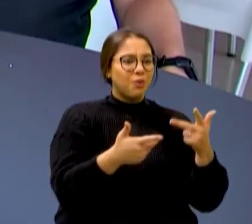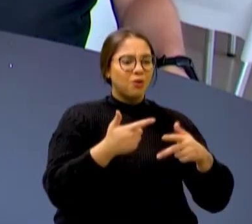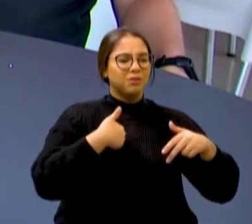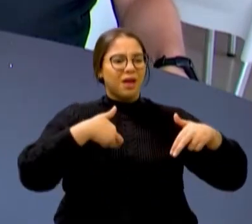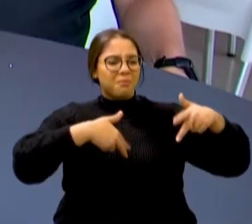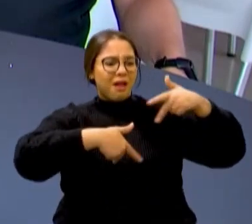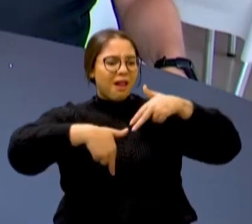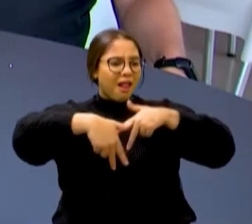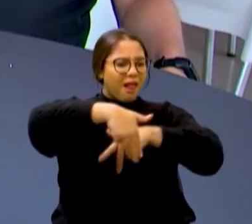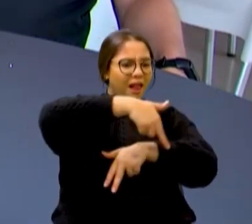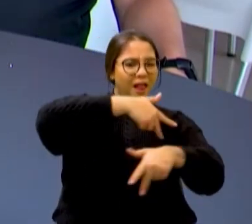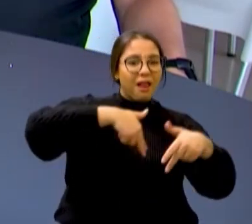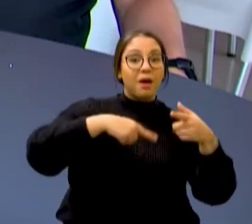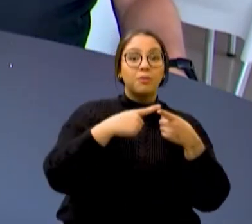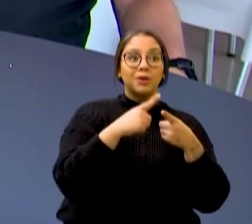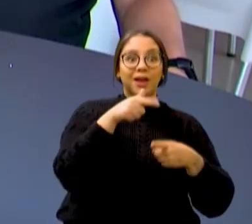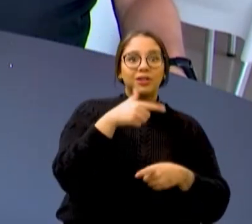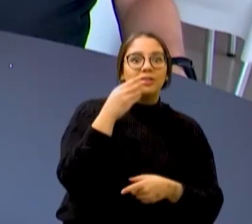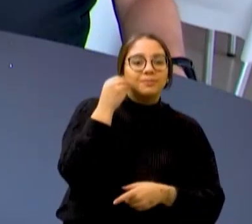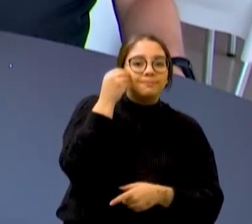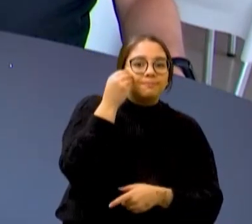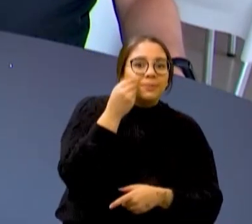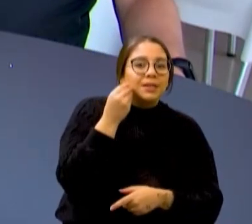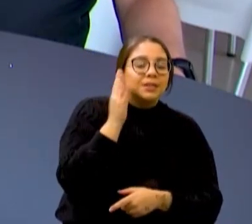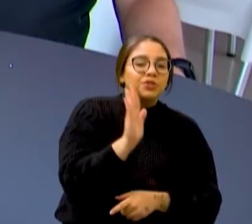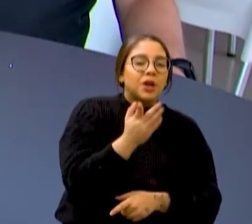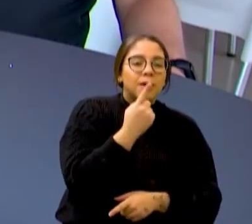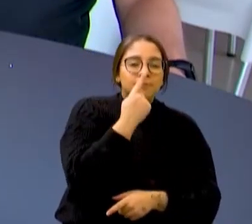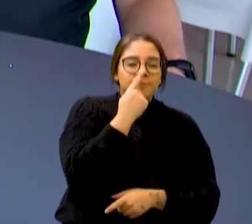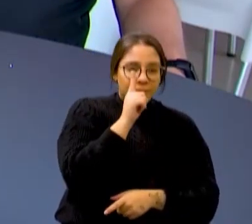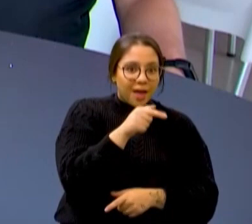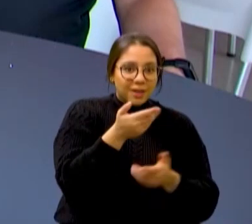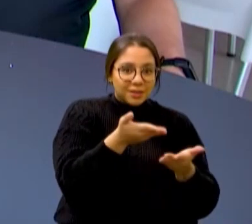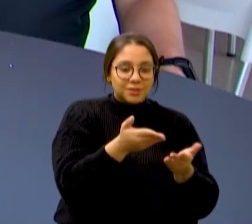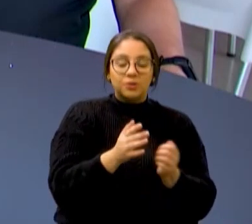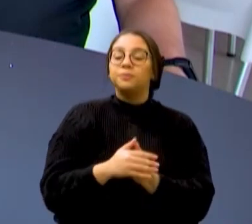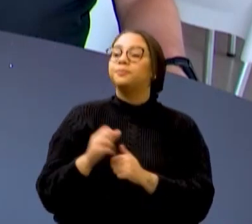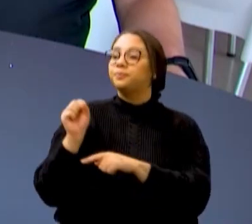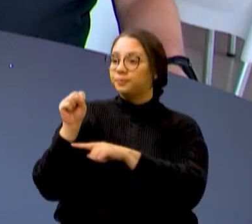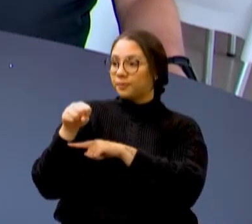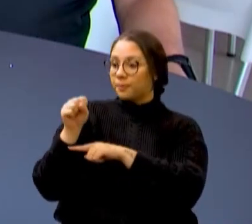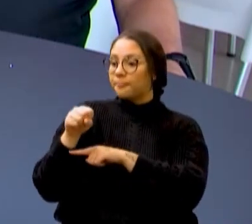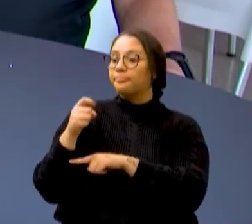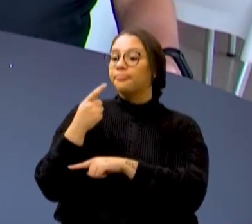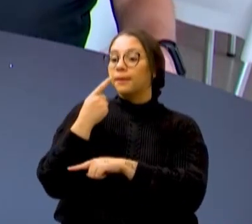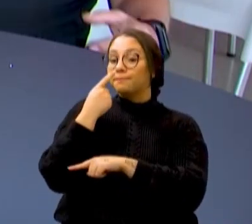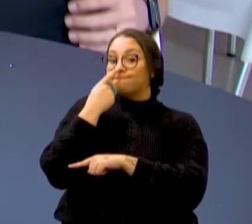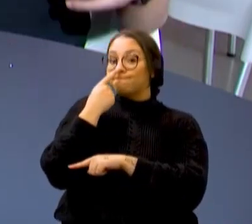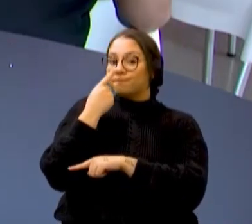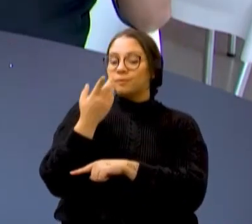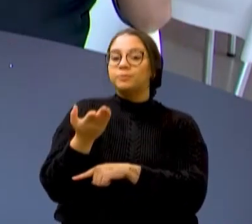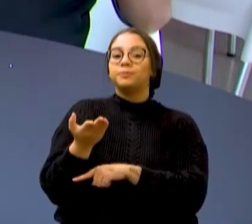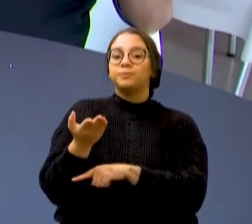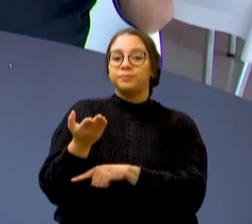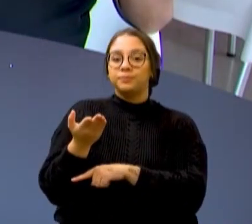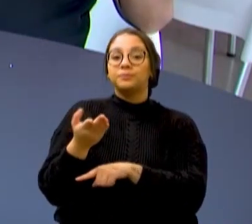de campo, passe para lá, por quê? Vai na experiência, né? Mais ou menos por aí? Vai na